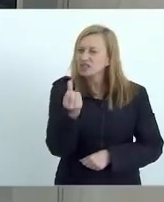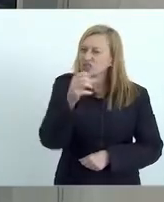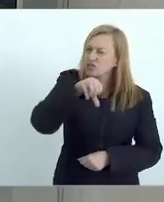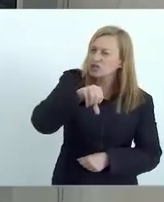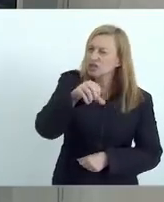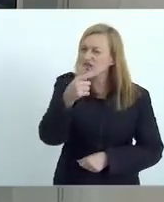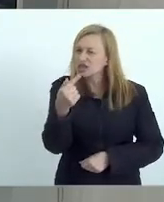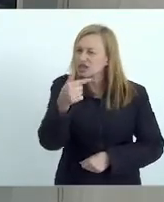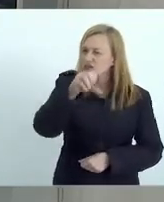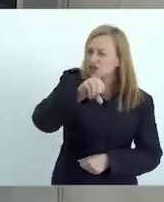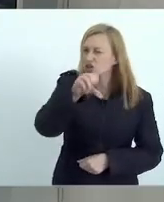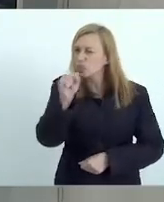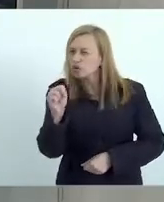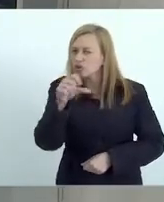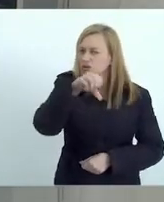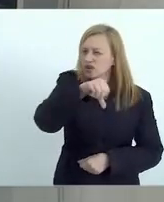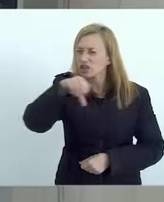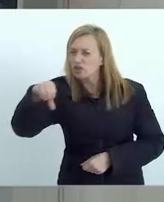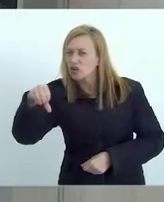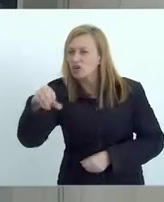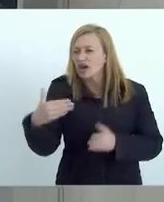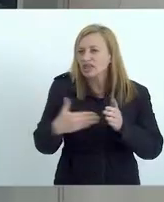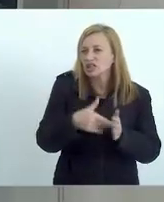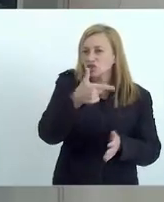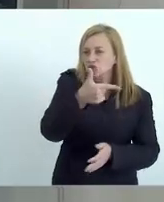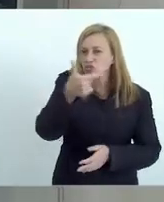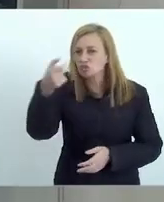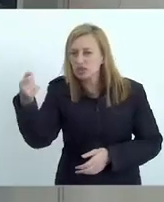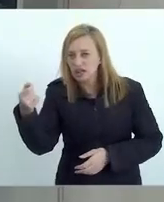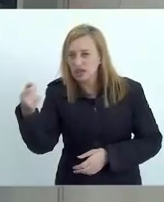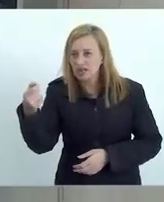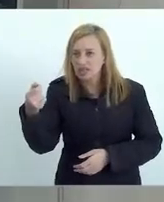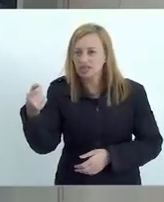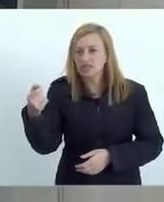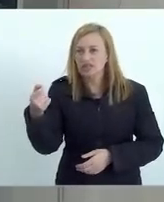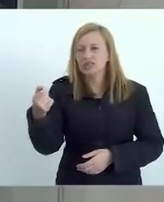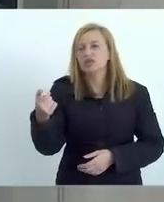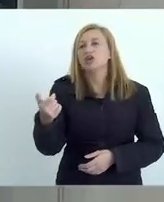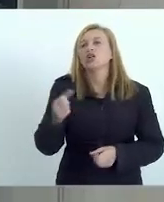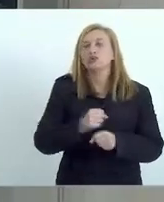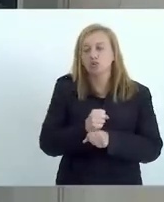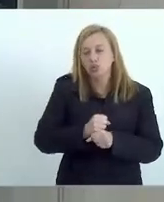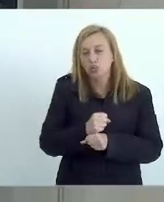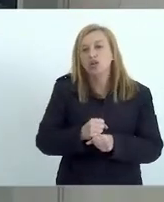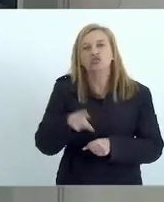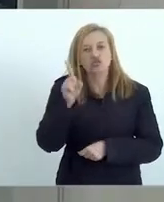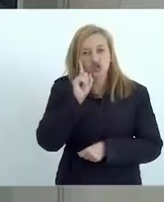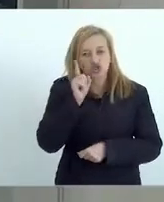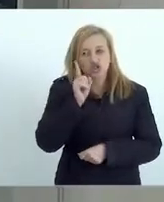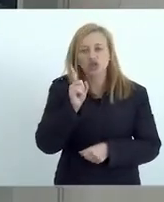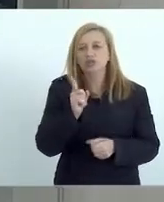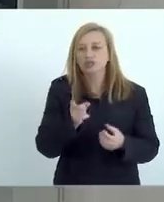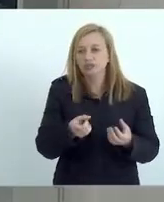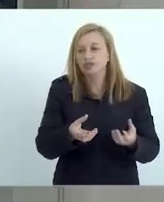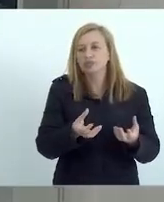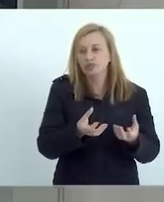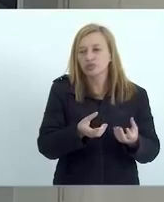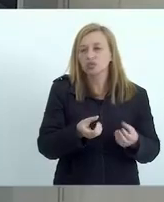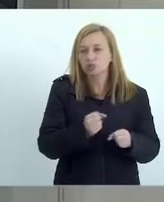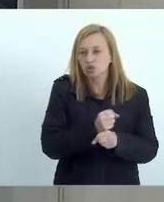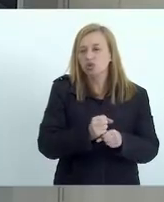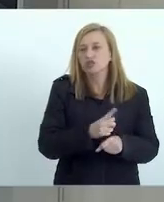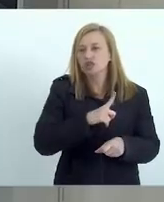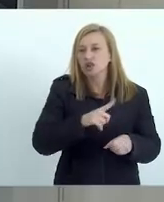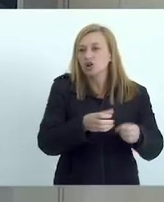97 98 99 até 2010 todo ano se tinha concurso nós éramos aí o